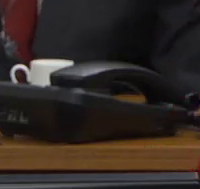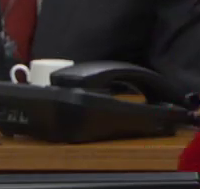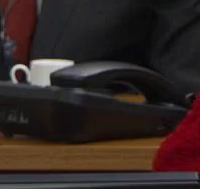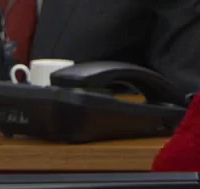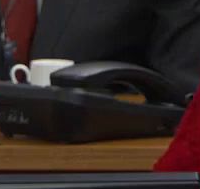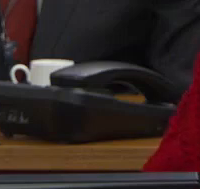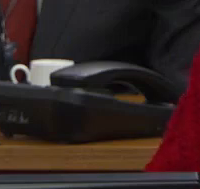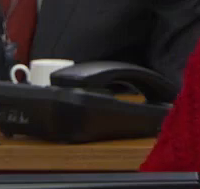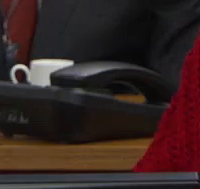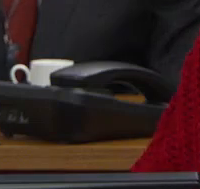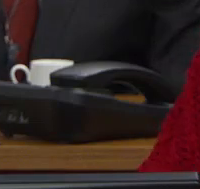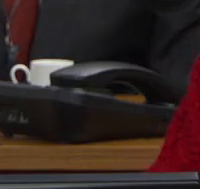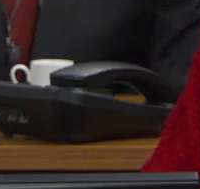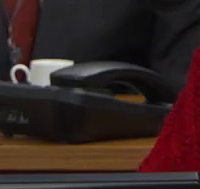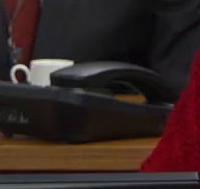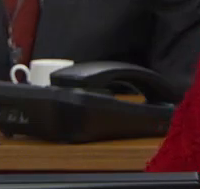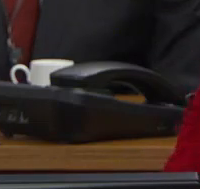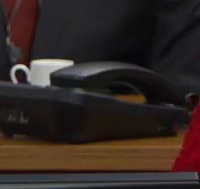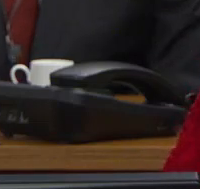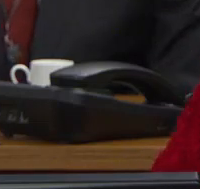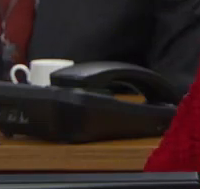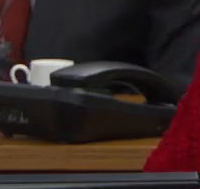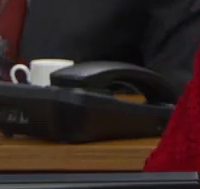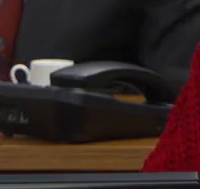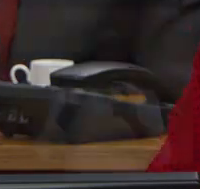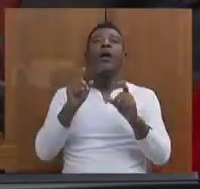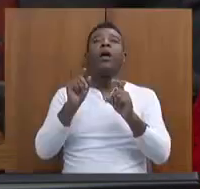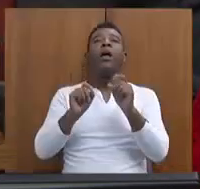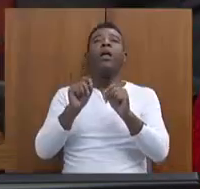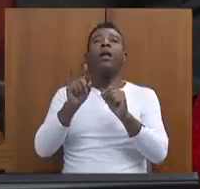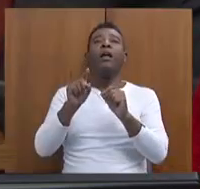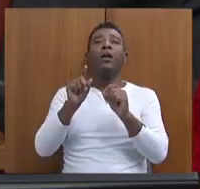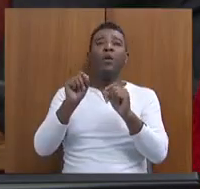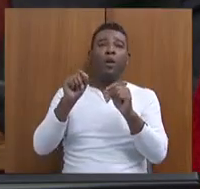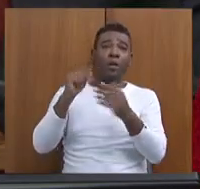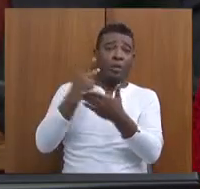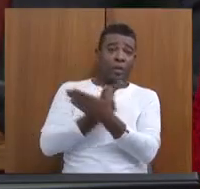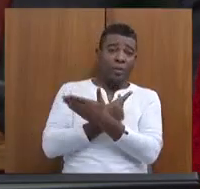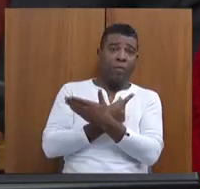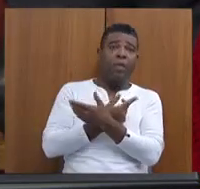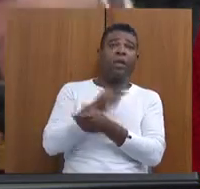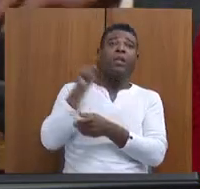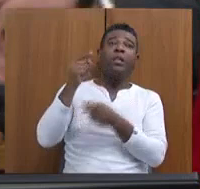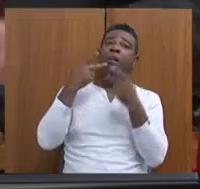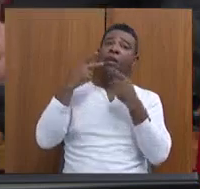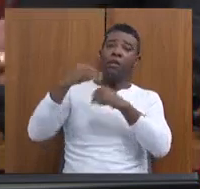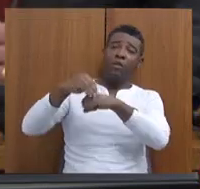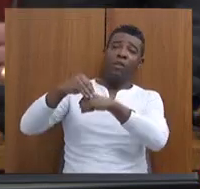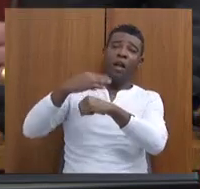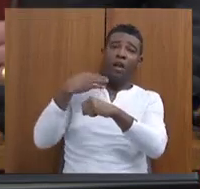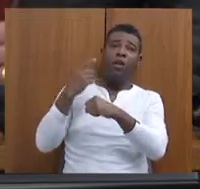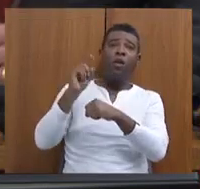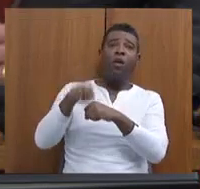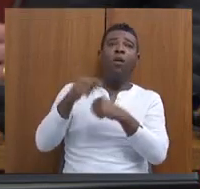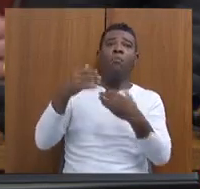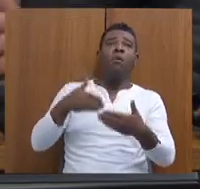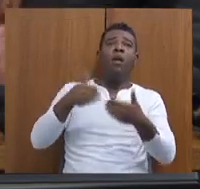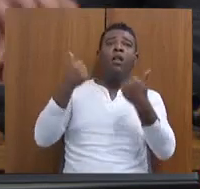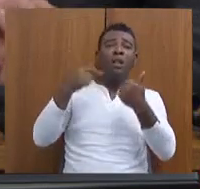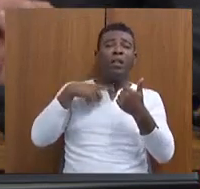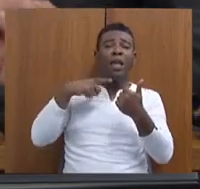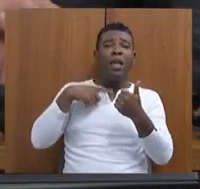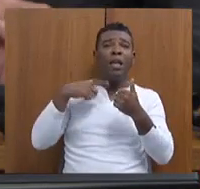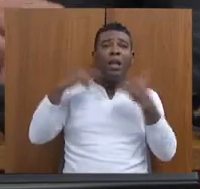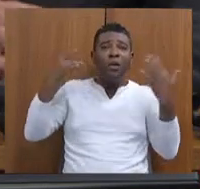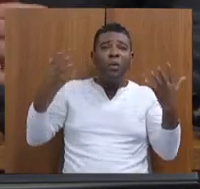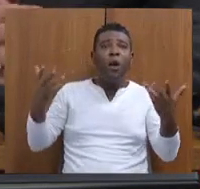nós dependemos de uma melhor não qualidade nós temos excelentes